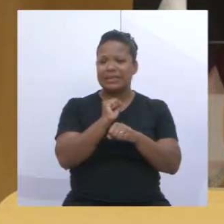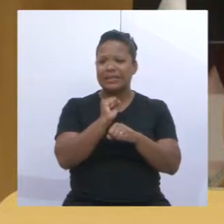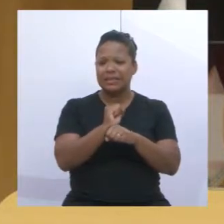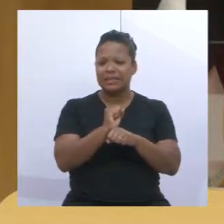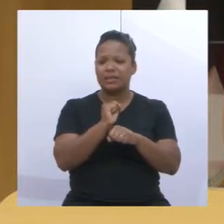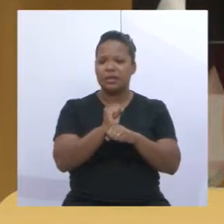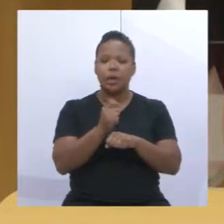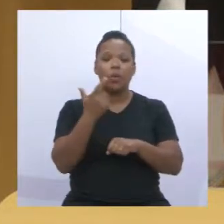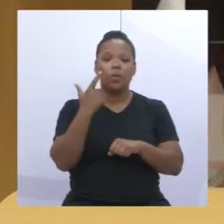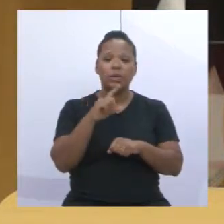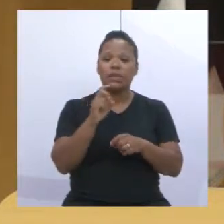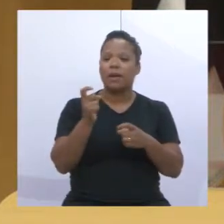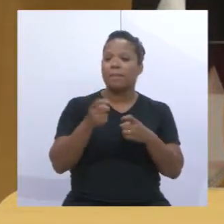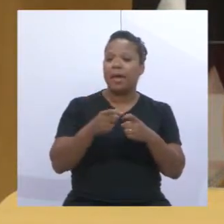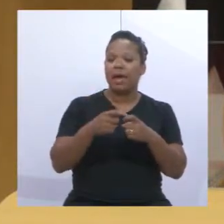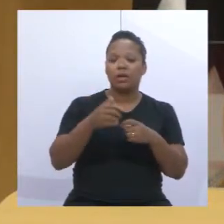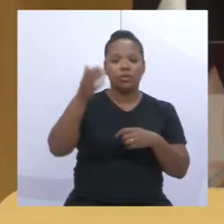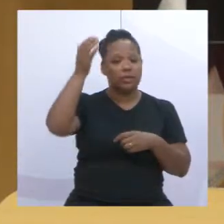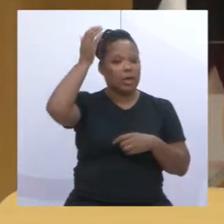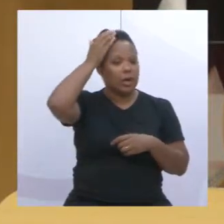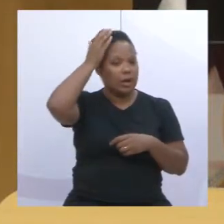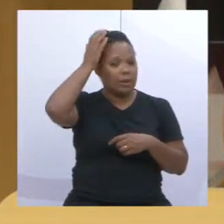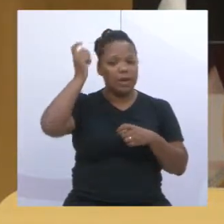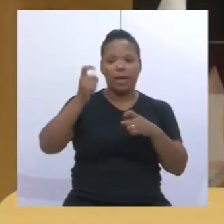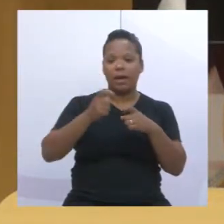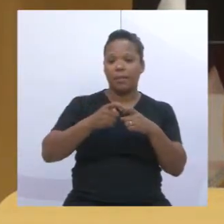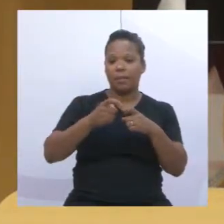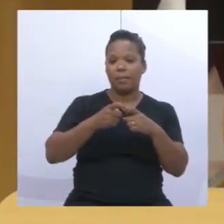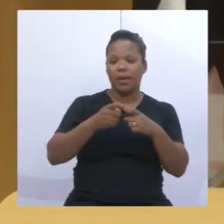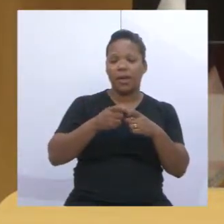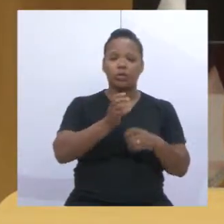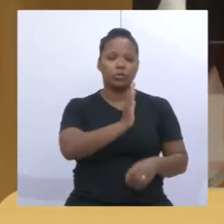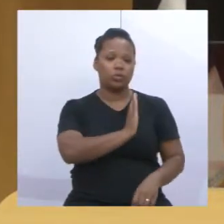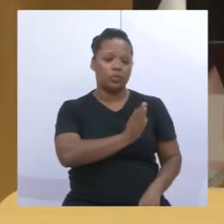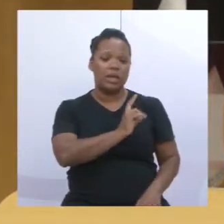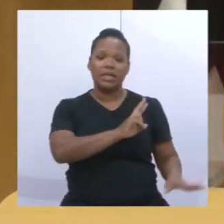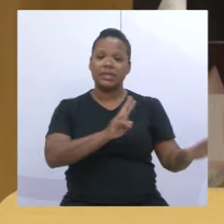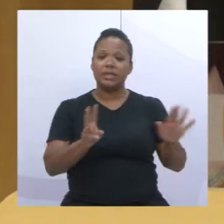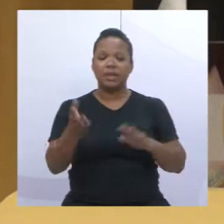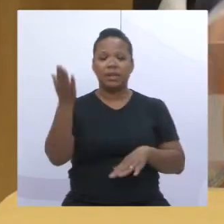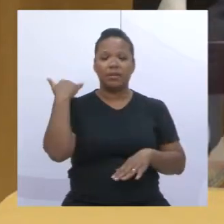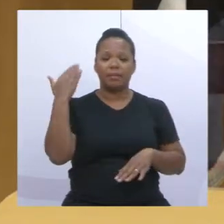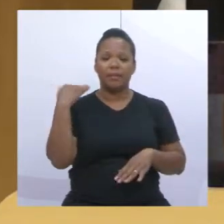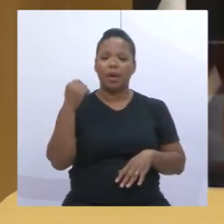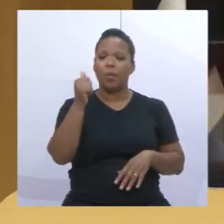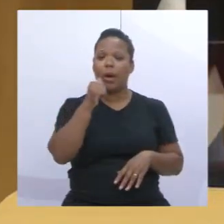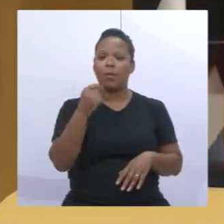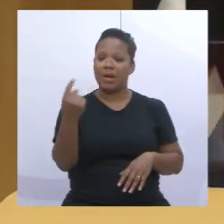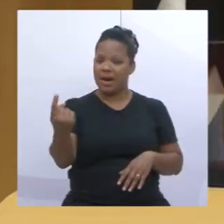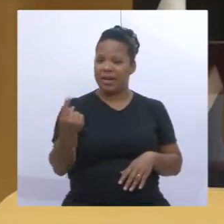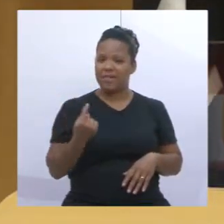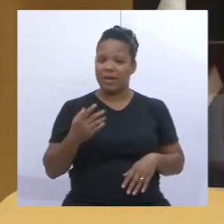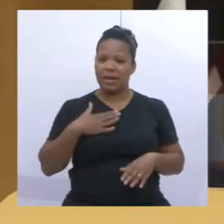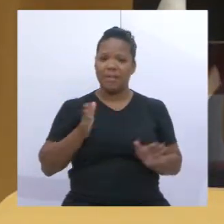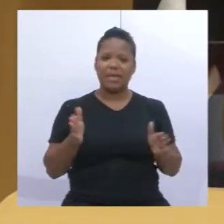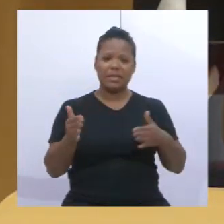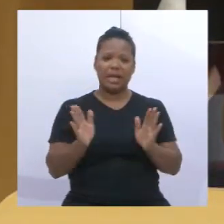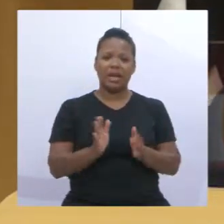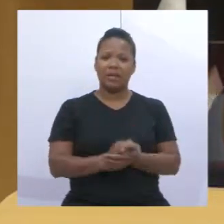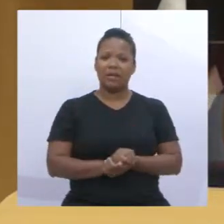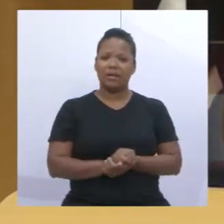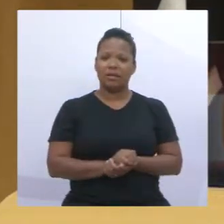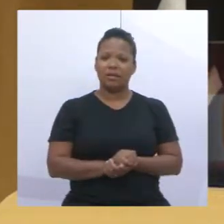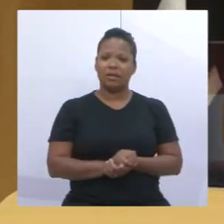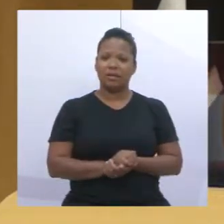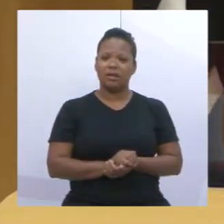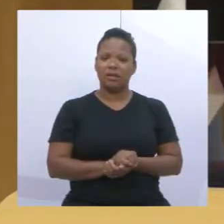um neurologista, um cardiologista. Semana passada mesmo, recebi uma senhora aqui no meu gabinete, que está